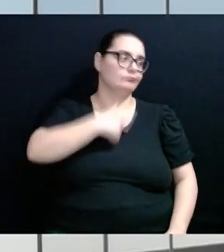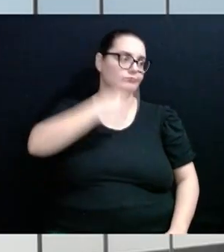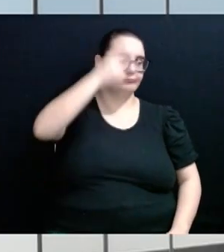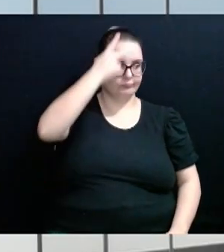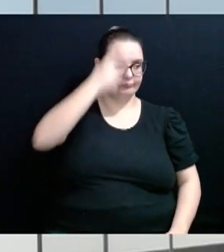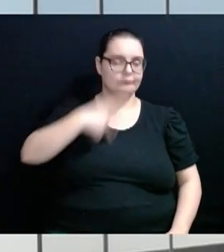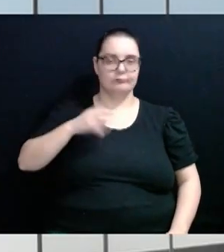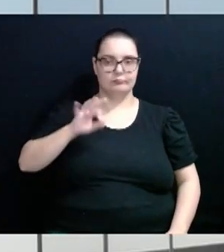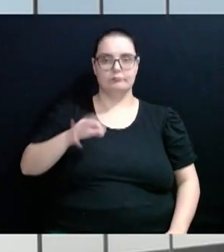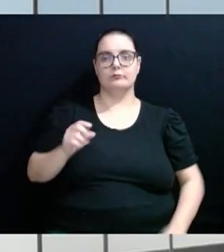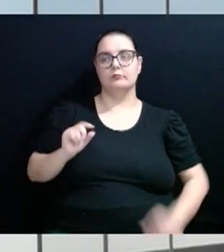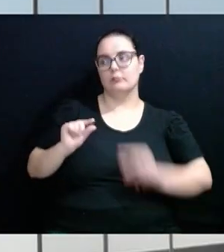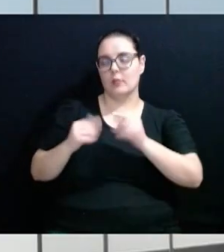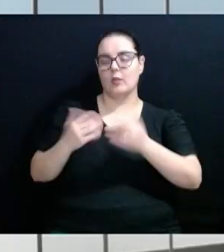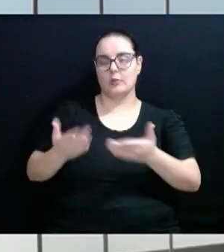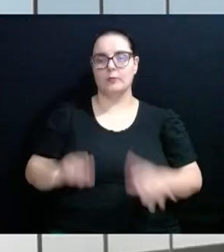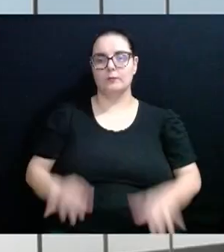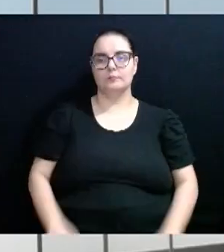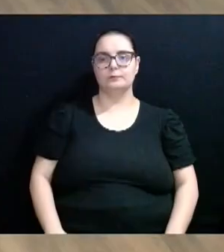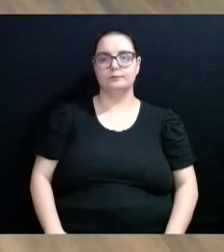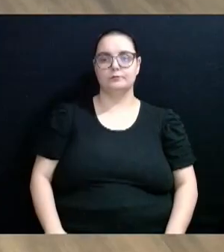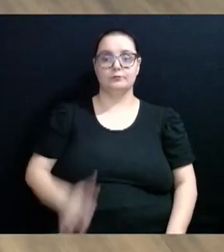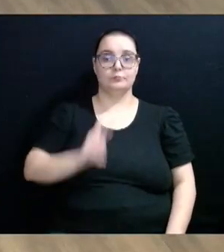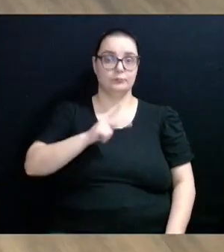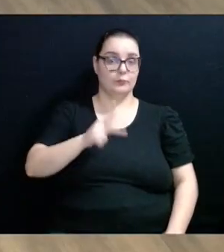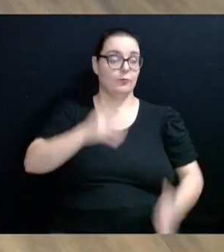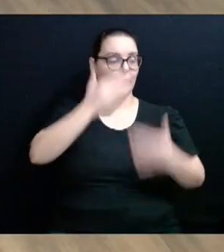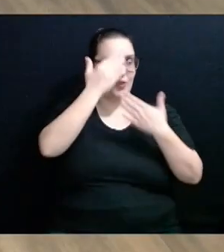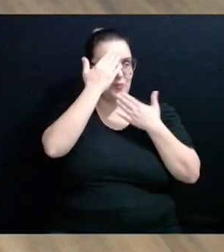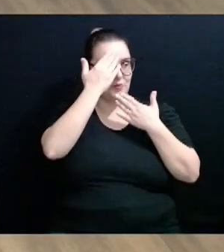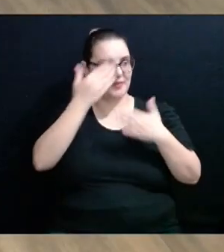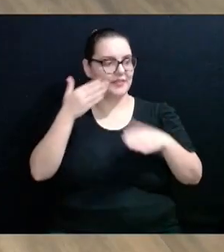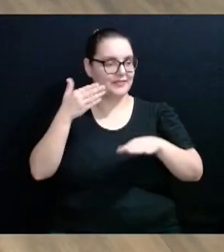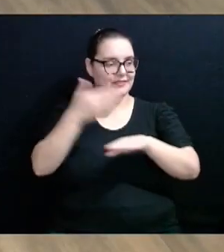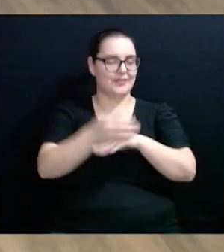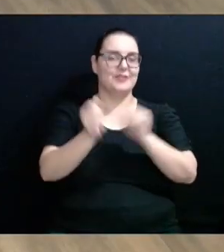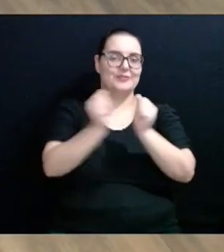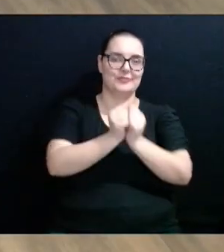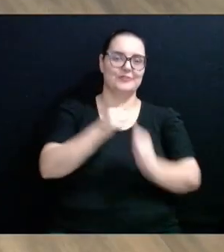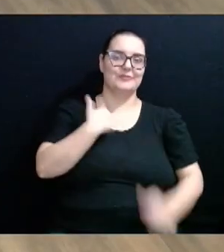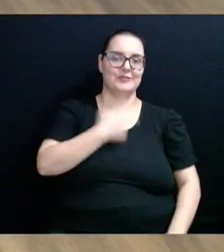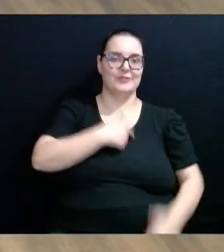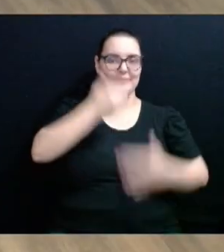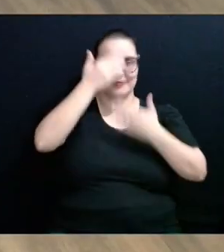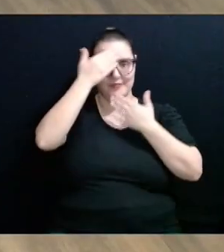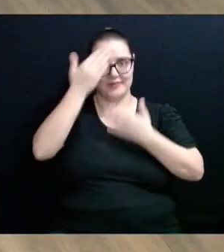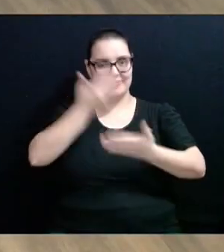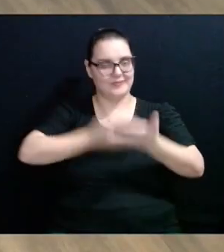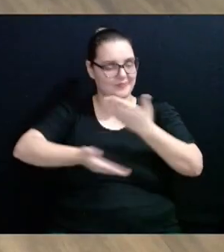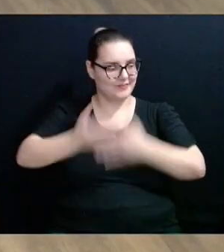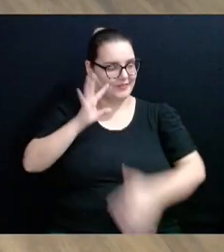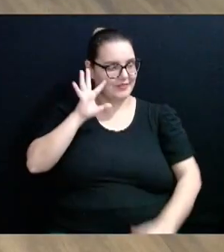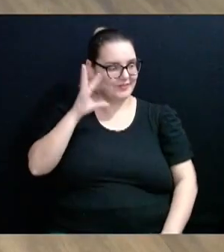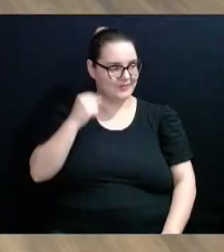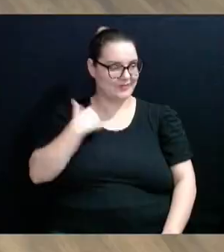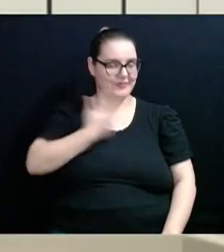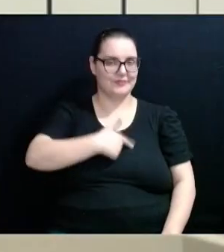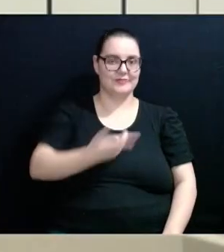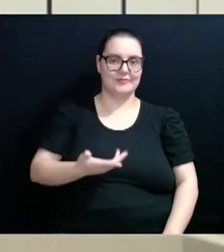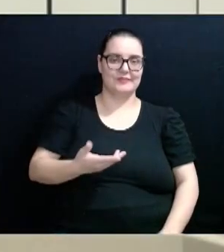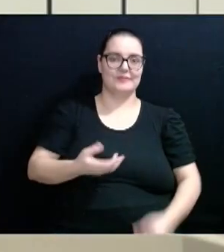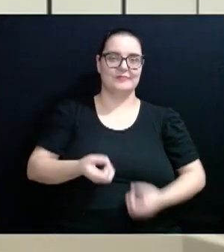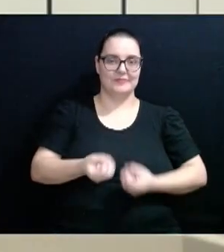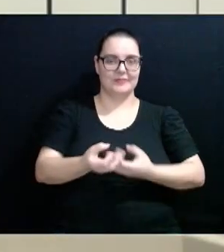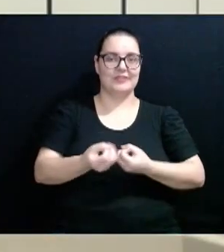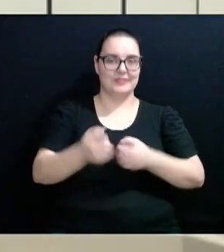isso. Professor, eu agradeço sua participação, muito obrigada por compartilhar seu conhecimento e transmitir essas informações